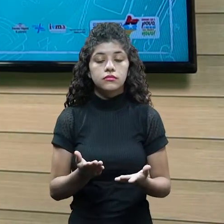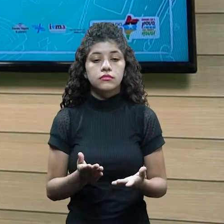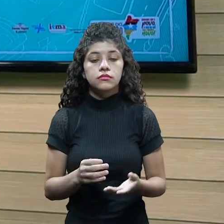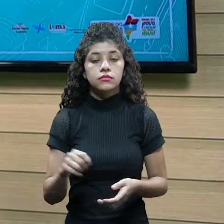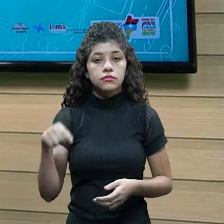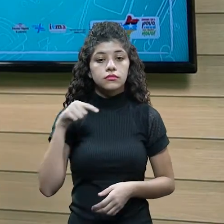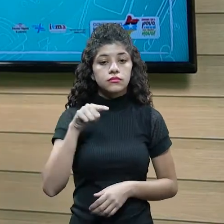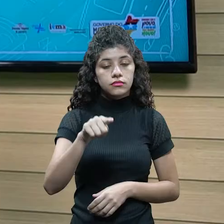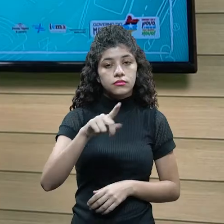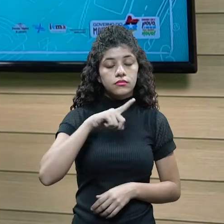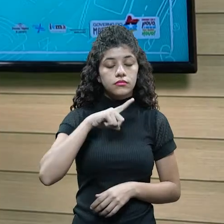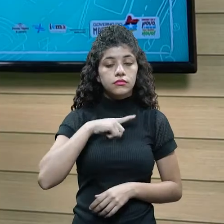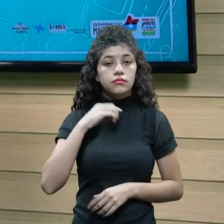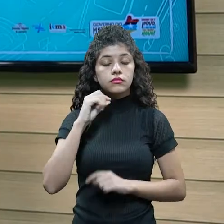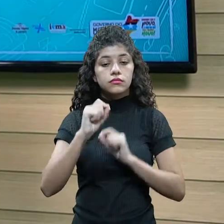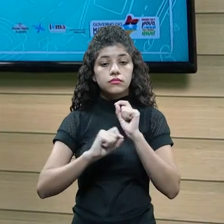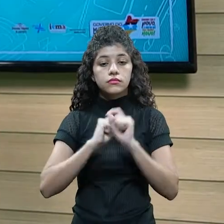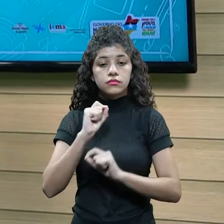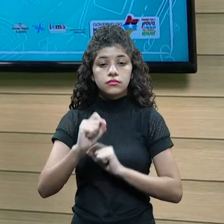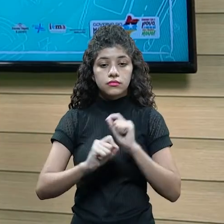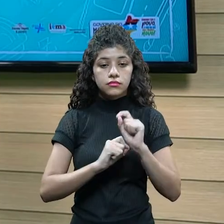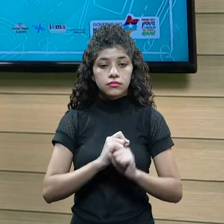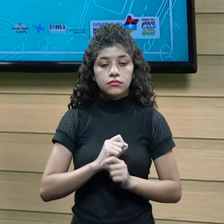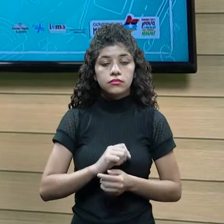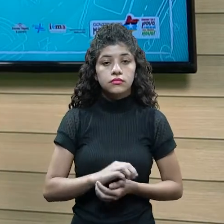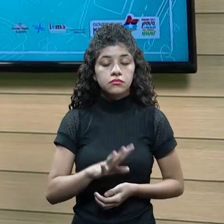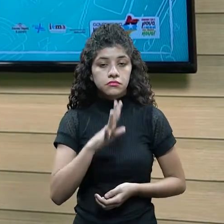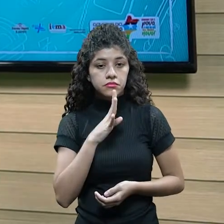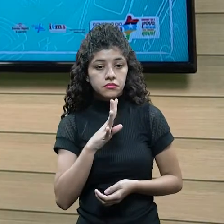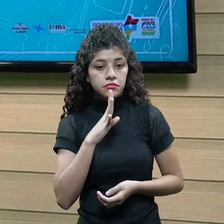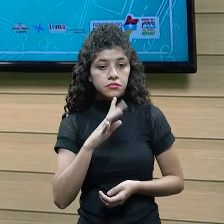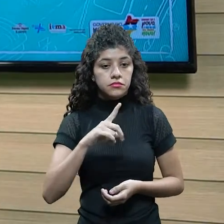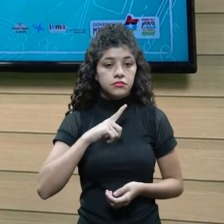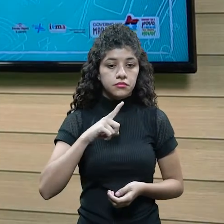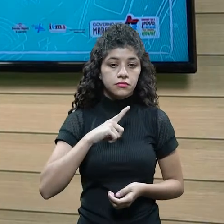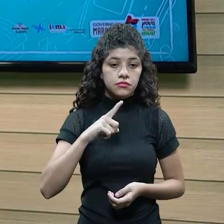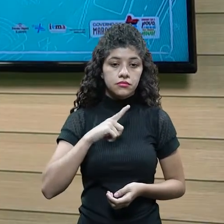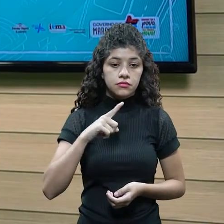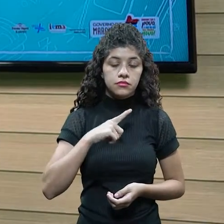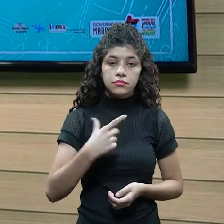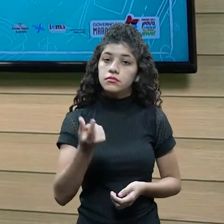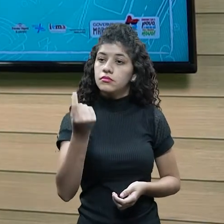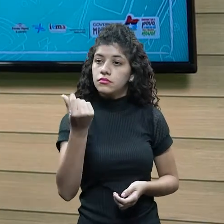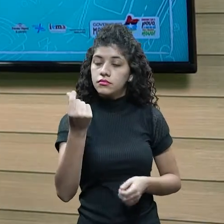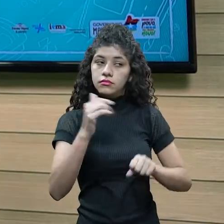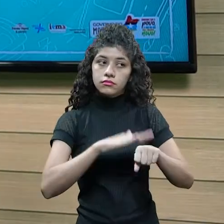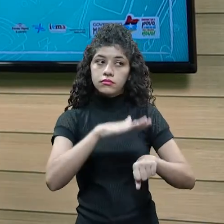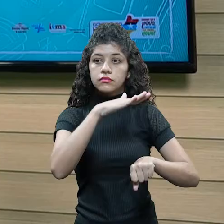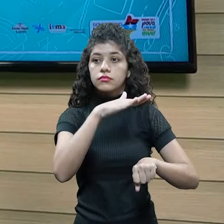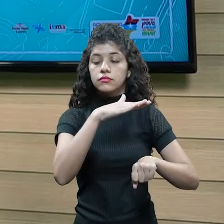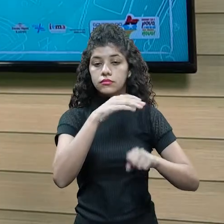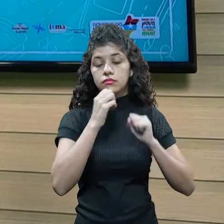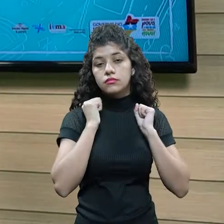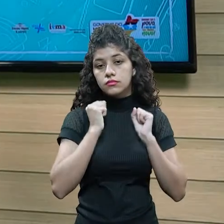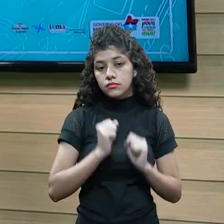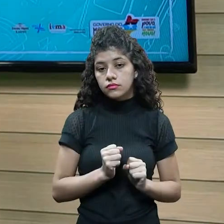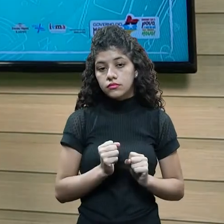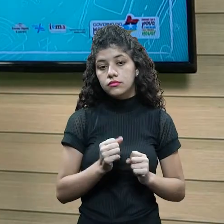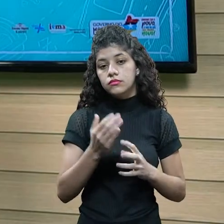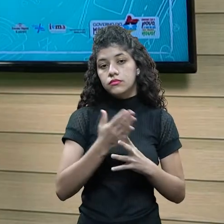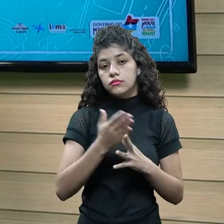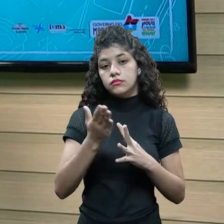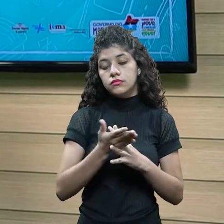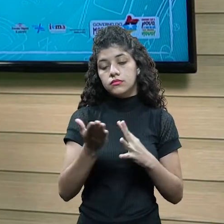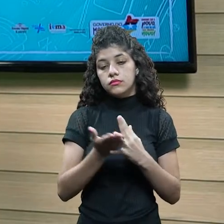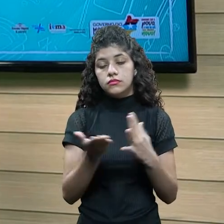Consumidor, que você tenha o conhecimento de não ser lesado. Existem valores máximos a ser cobrados de juros. Na questão por